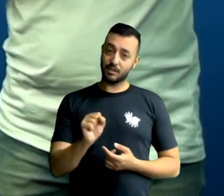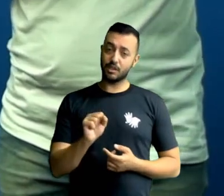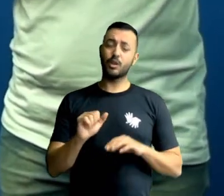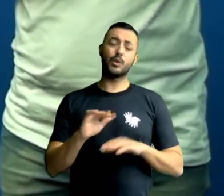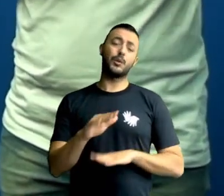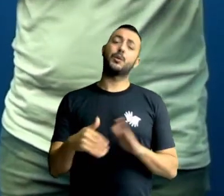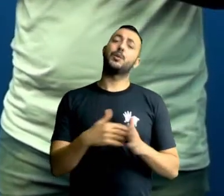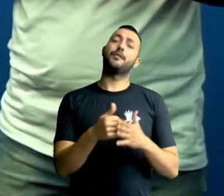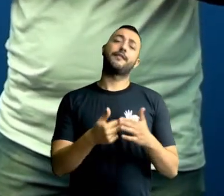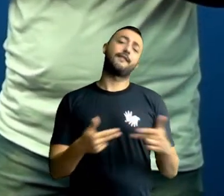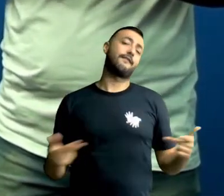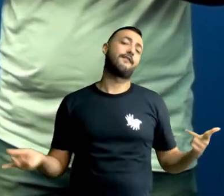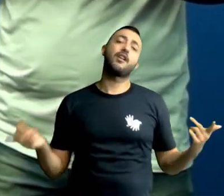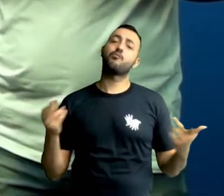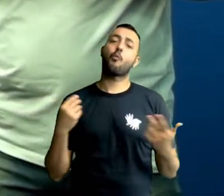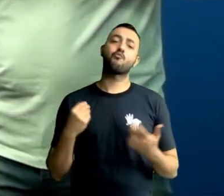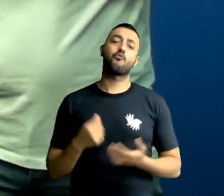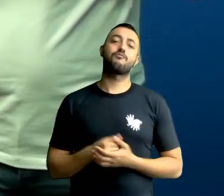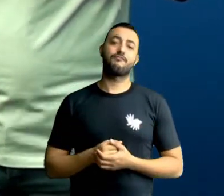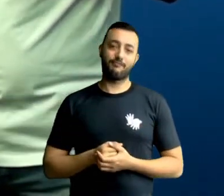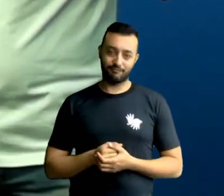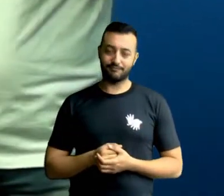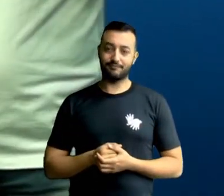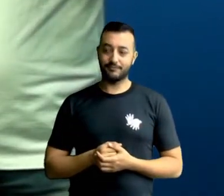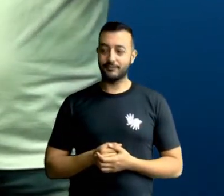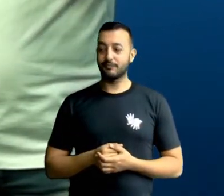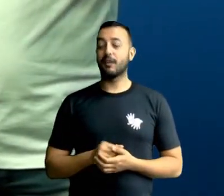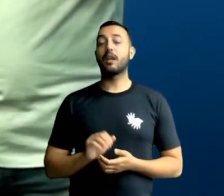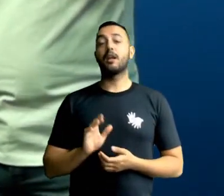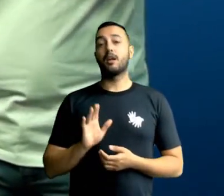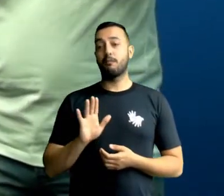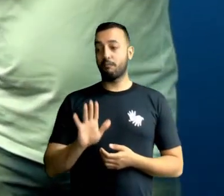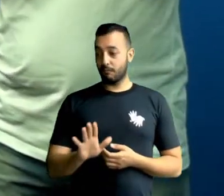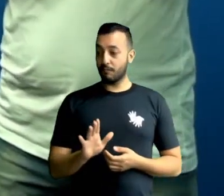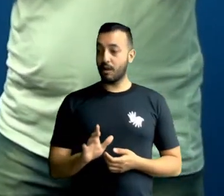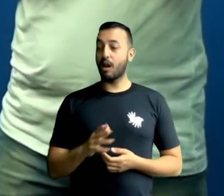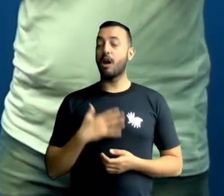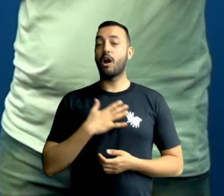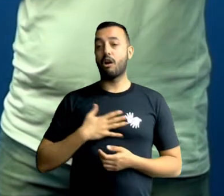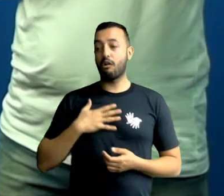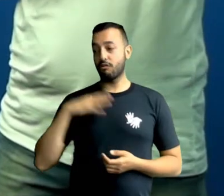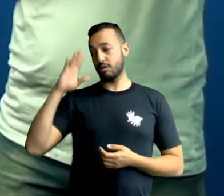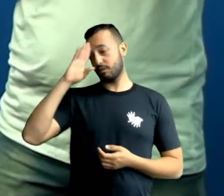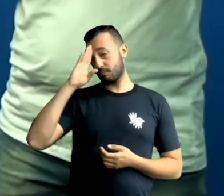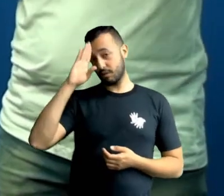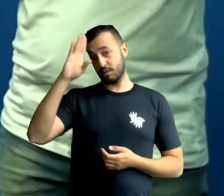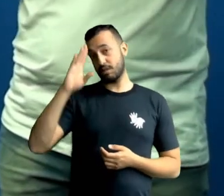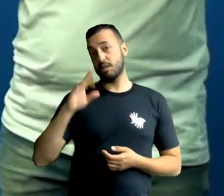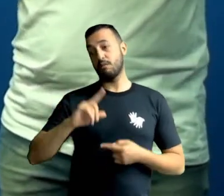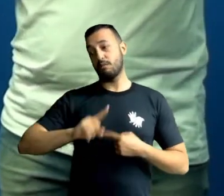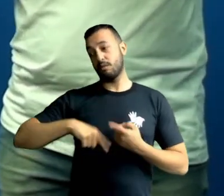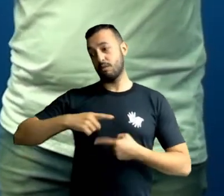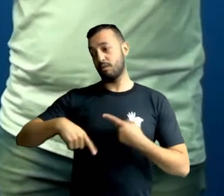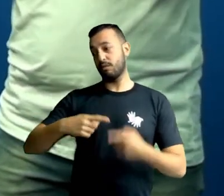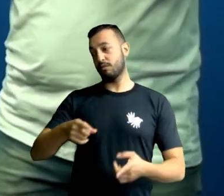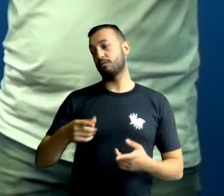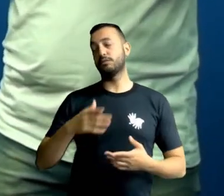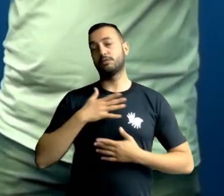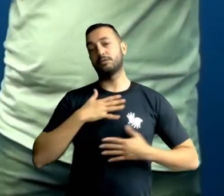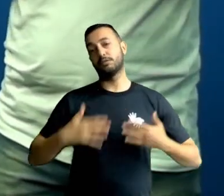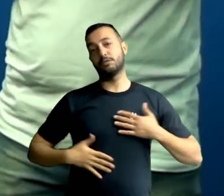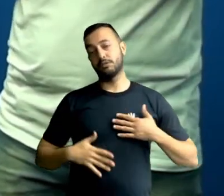para todos os tipos de mamíferos. Mas a leptospira, ela gosta principalmente de se reproduzir